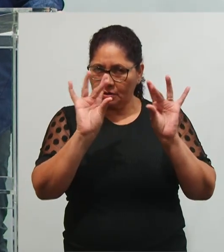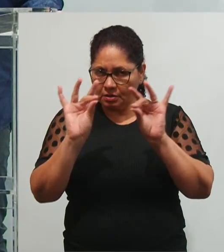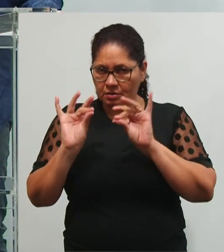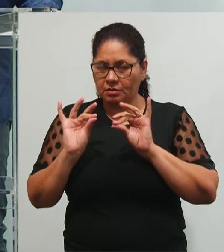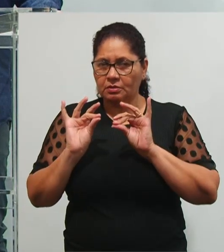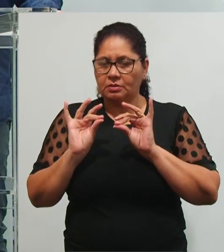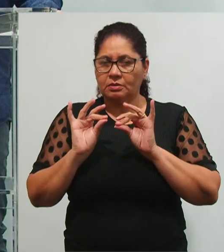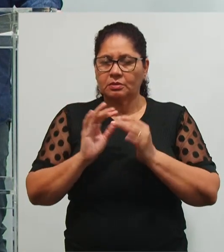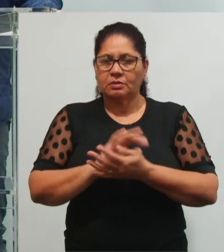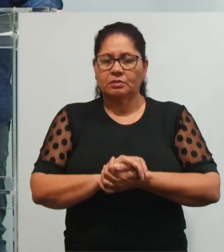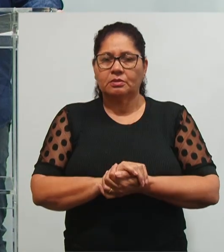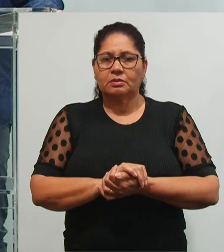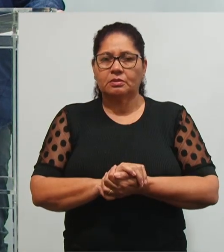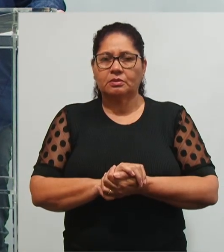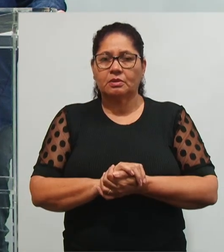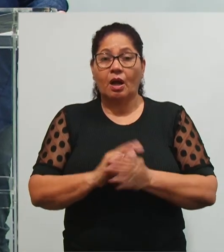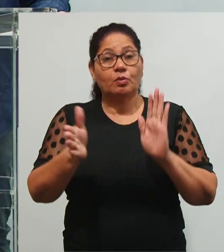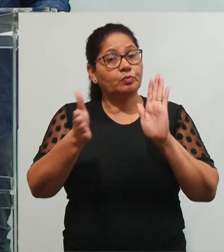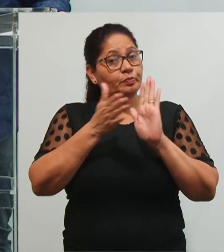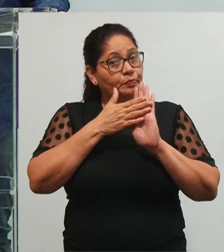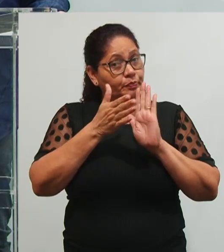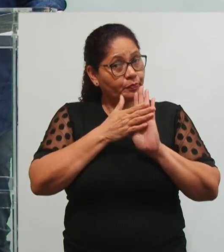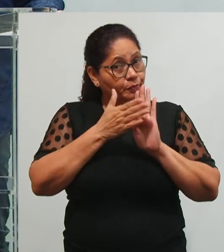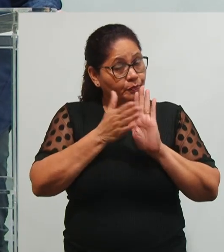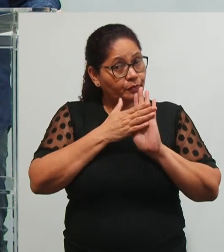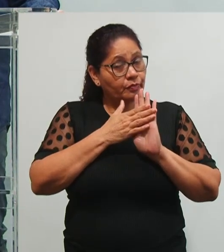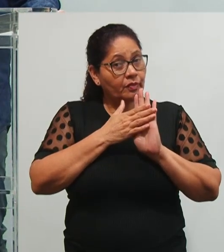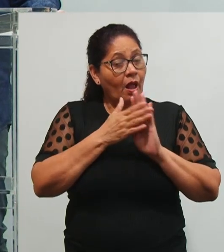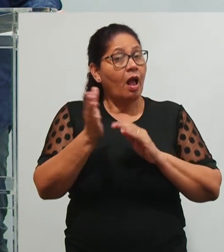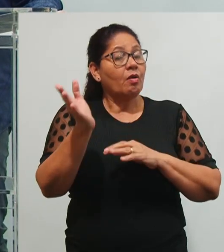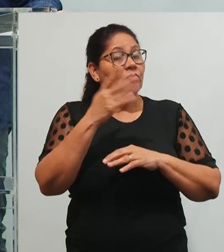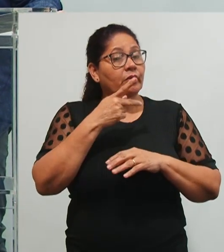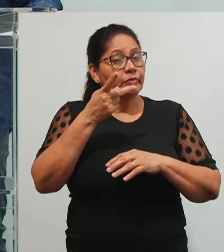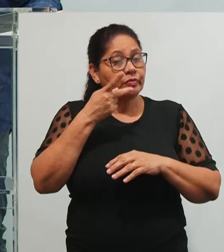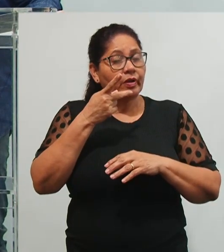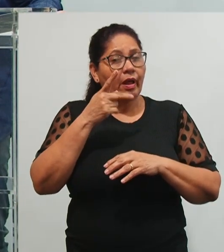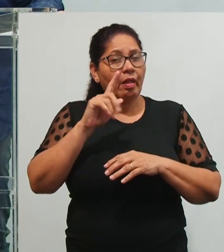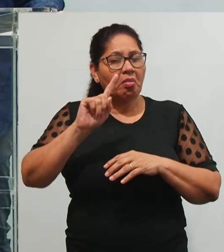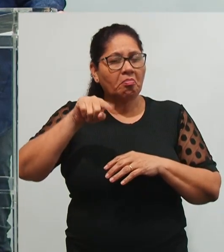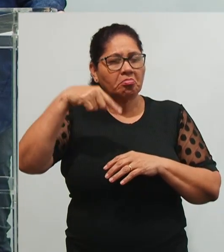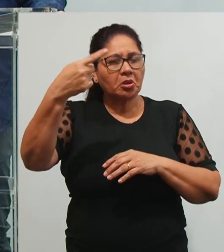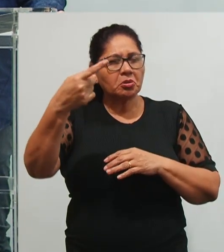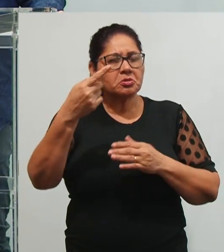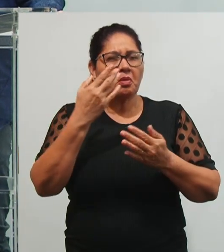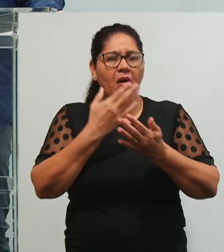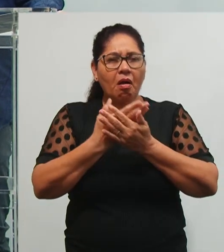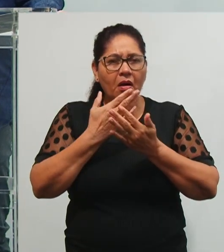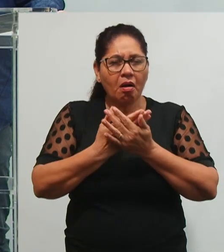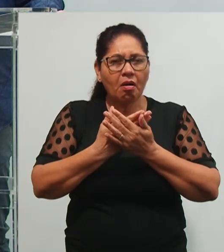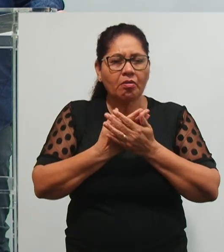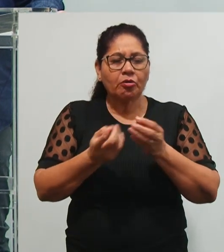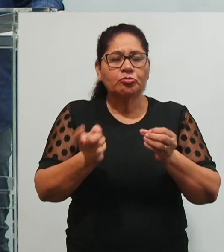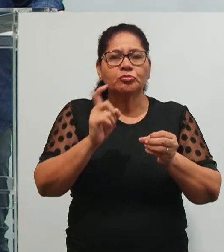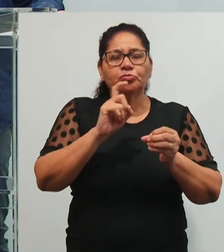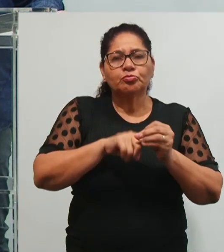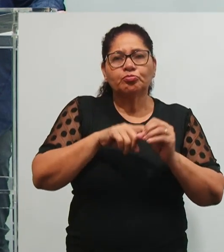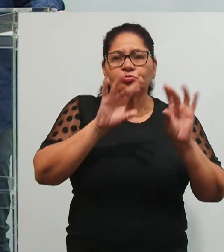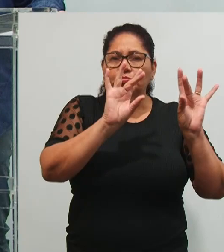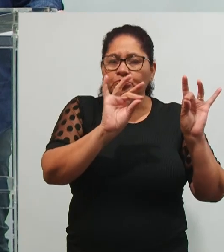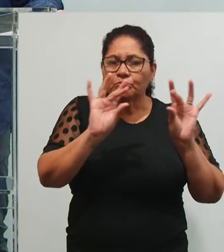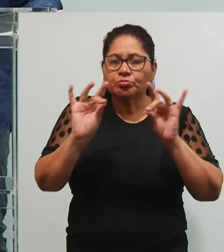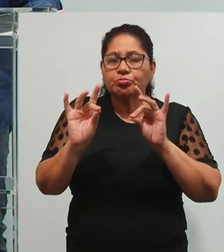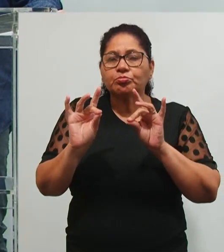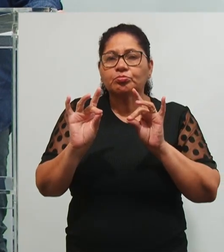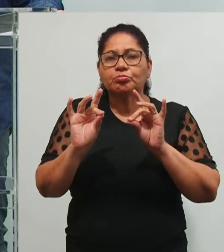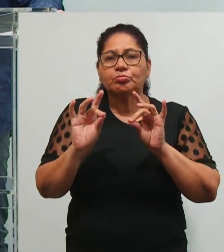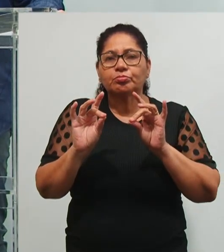específicos, uma proposta que nós vamos falar mais adiante, né, que é voltada